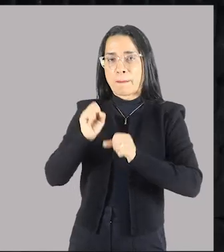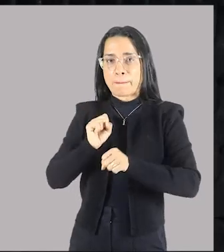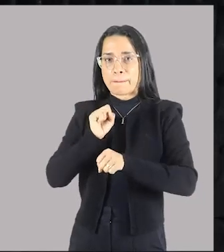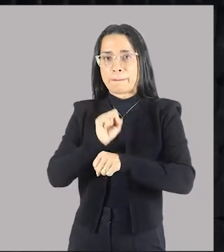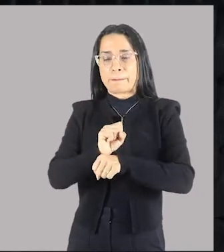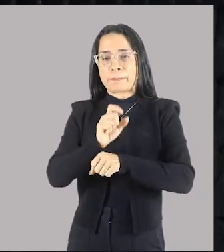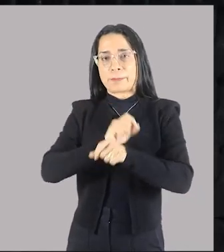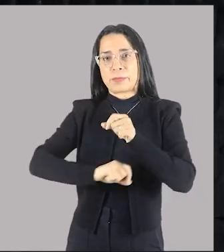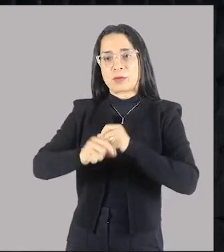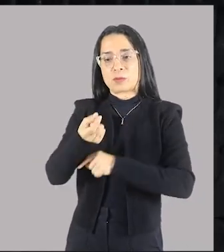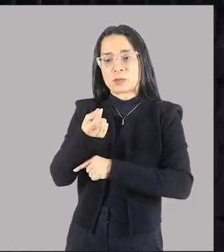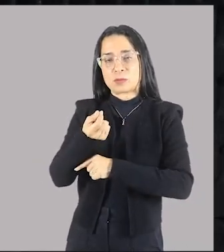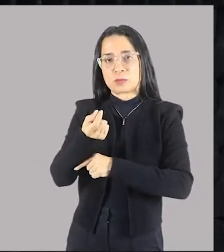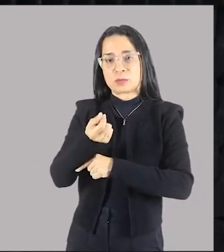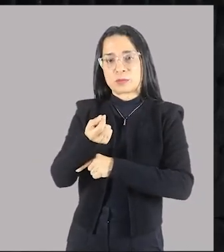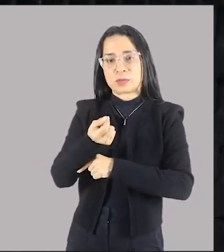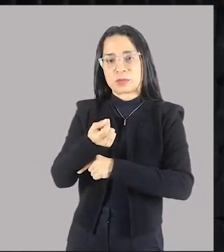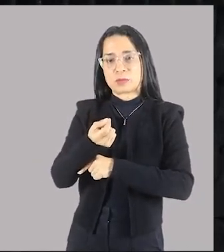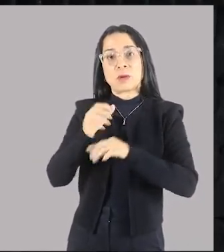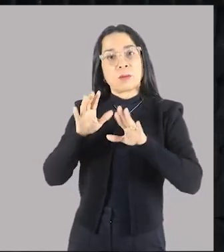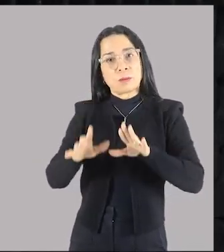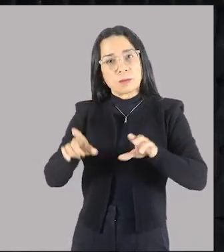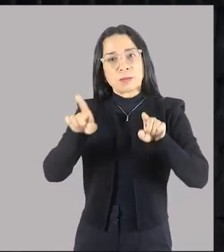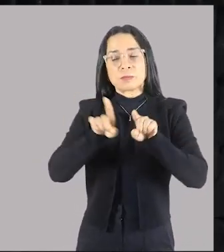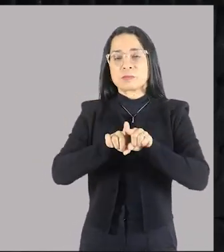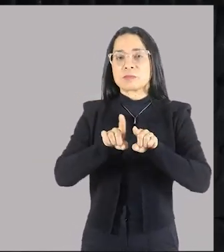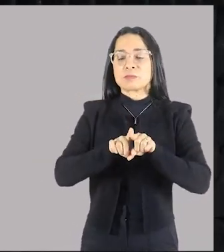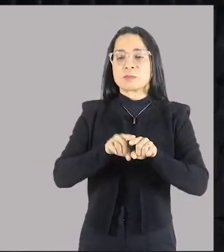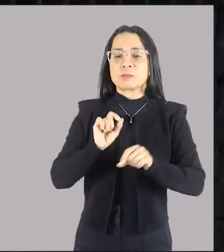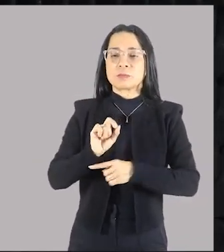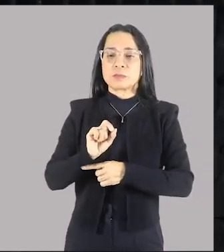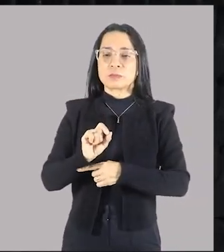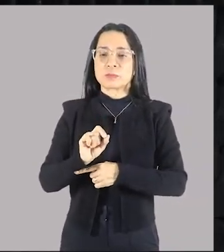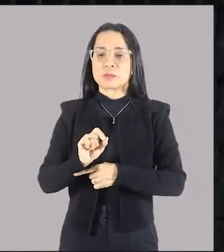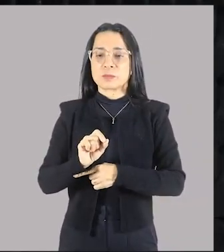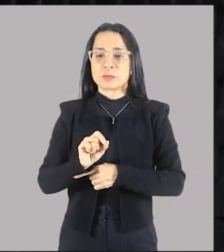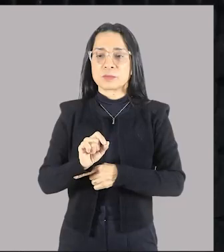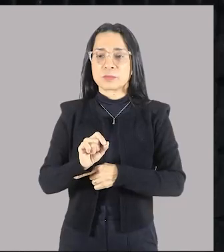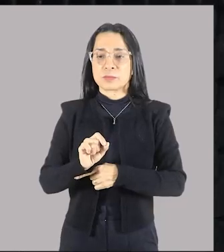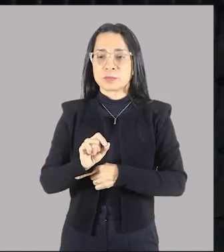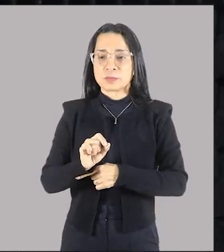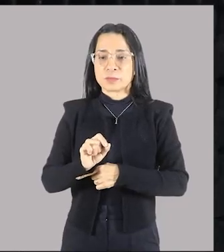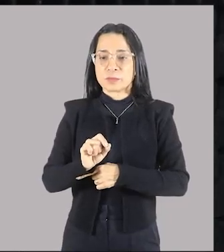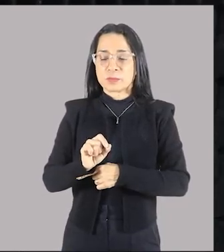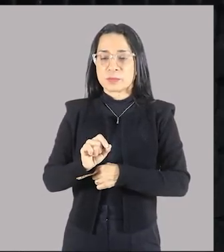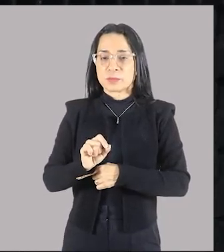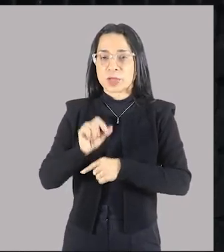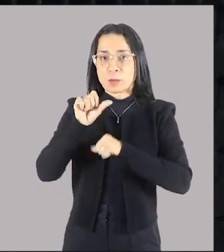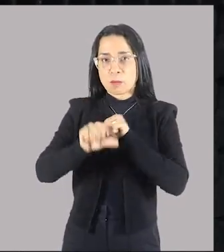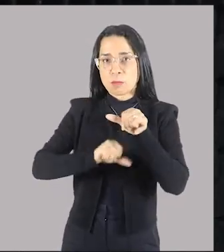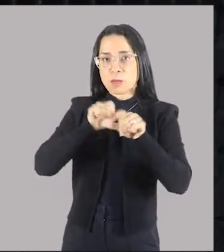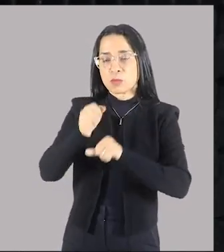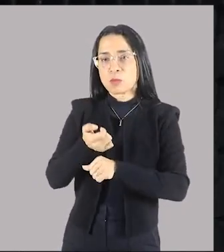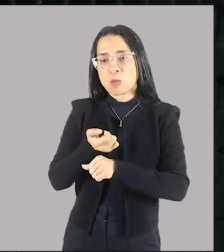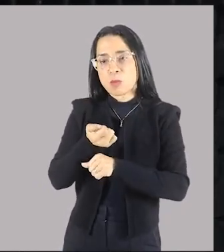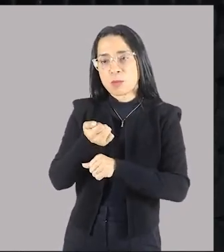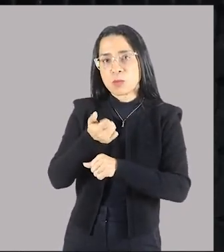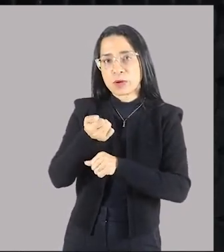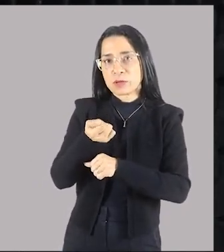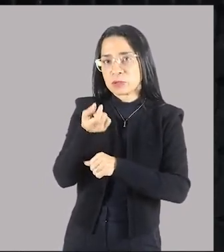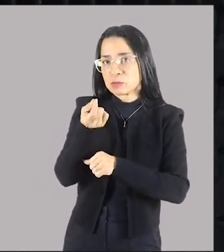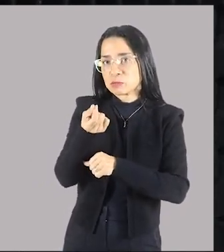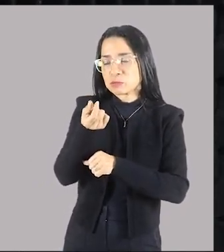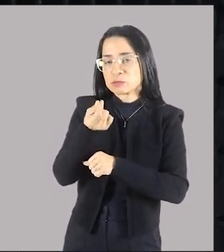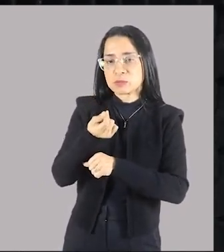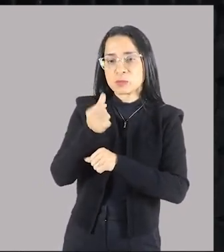Mas além de congelar os preços e mudar a própria moeda, porque há mudança na moeda também, há o confisco